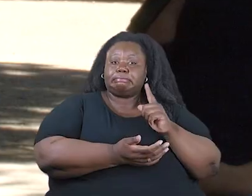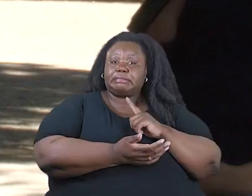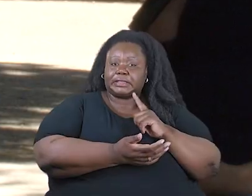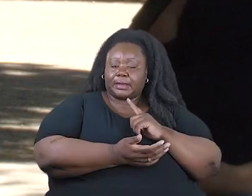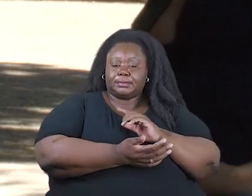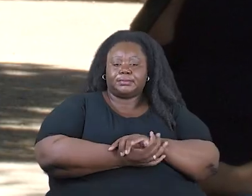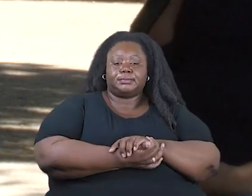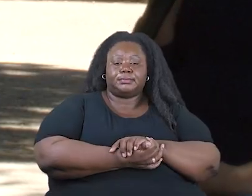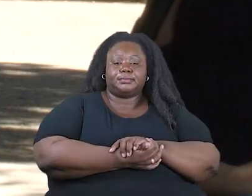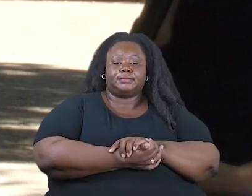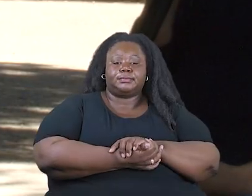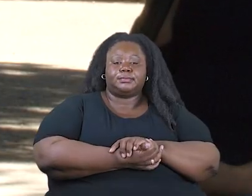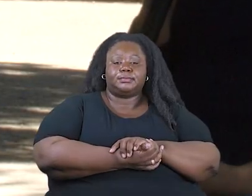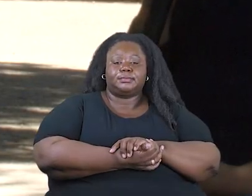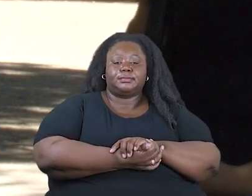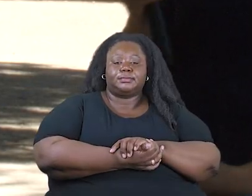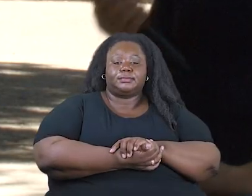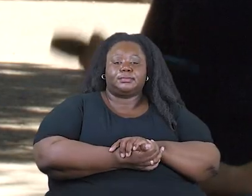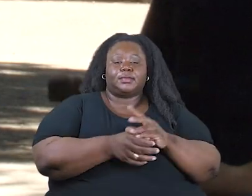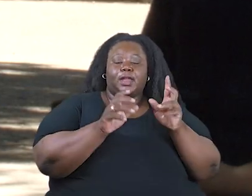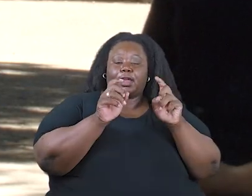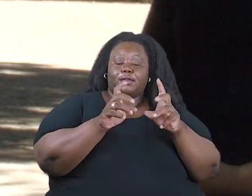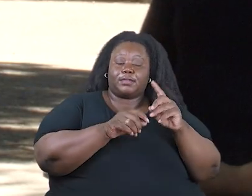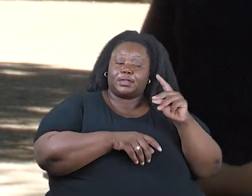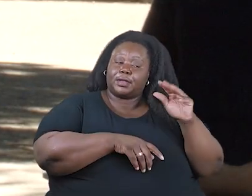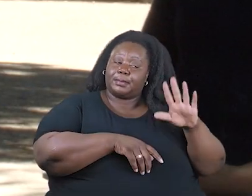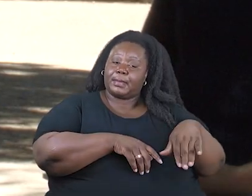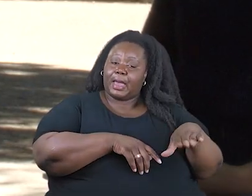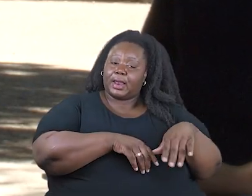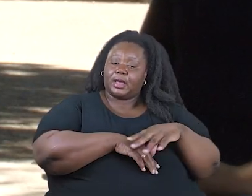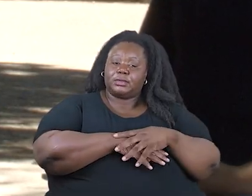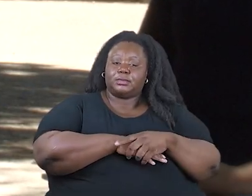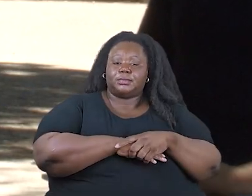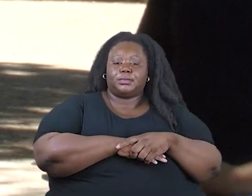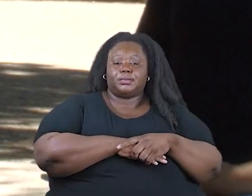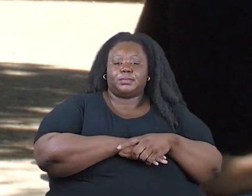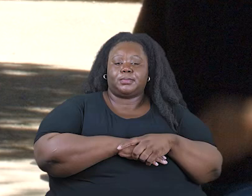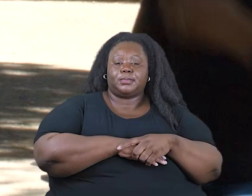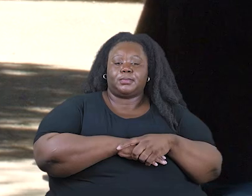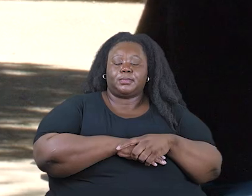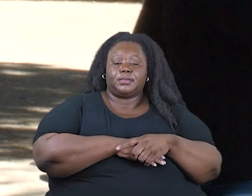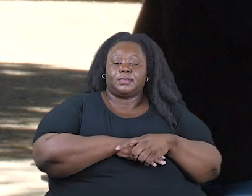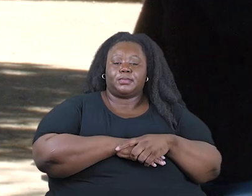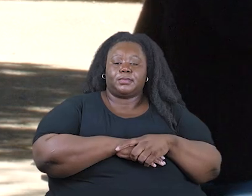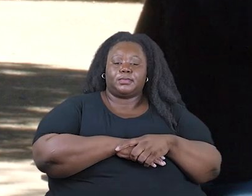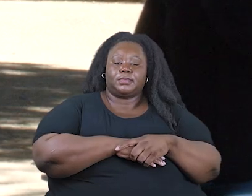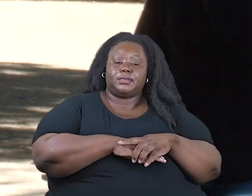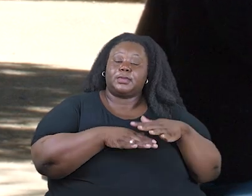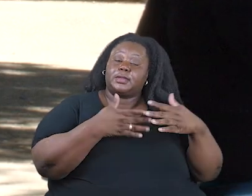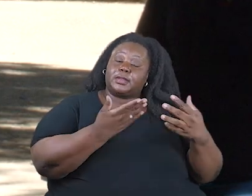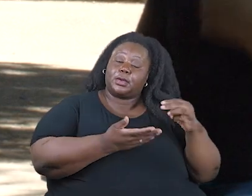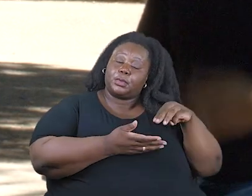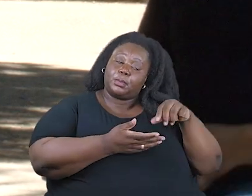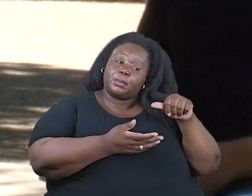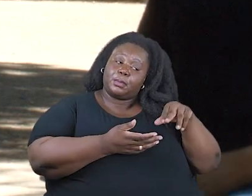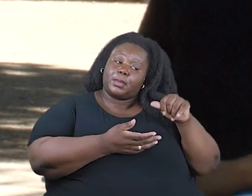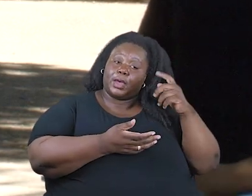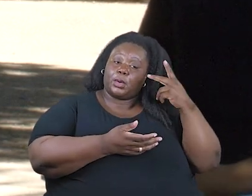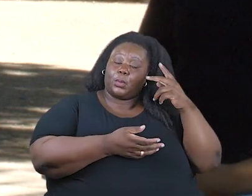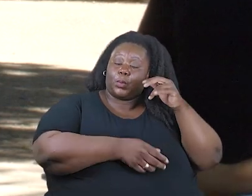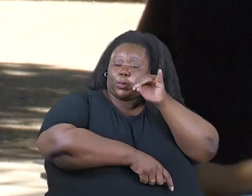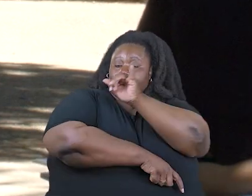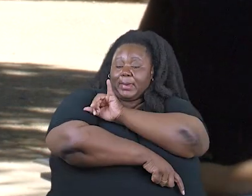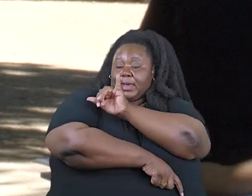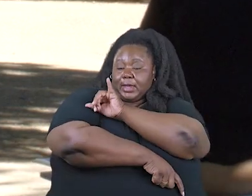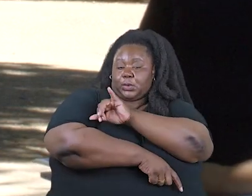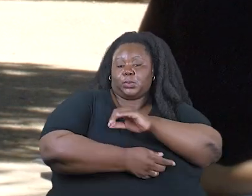registro. A ideia dele era vender a preço de custo. E aí, o MAN do